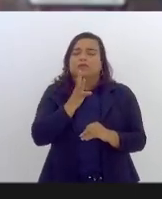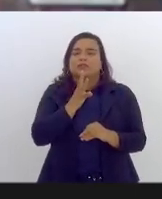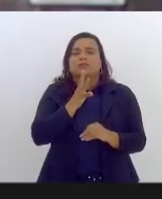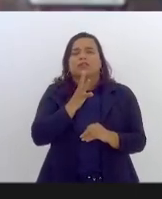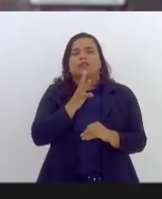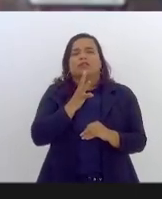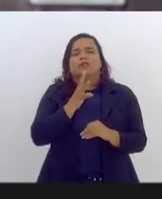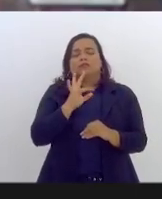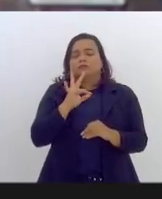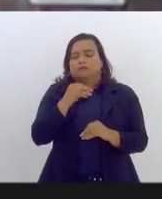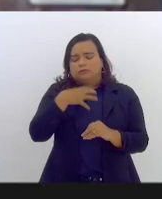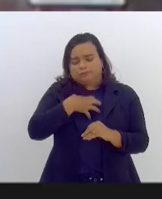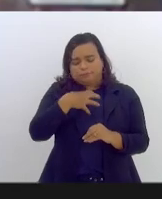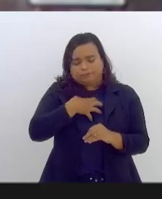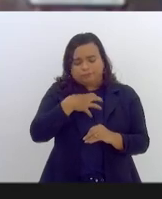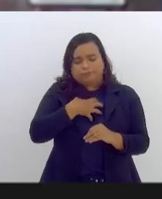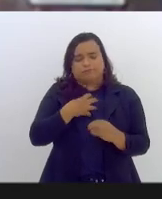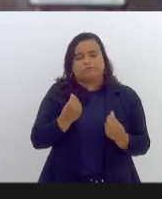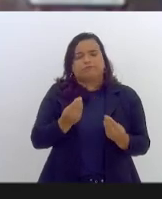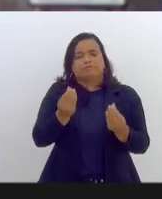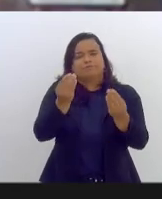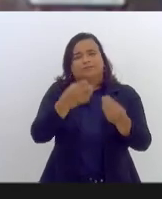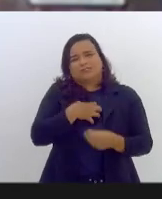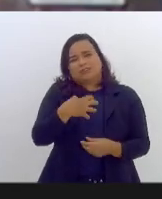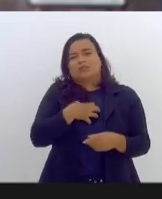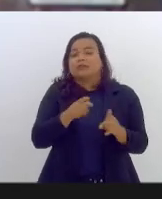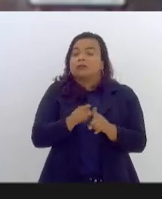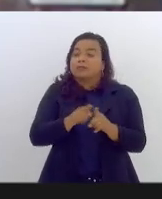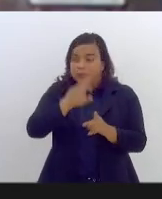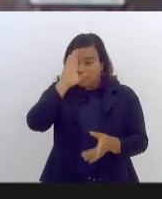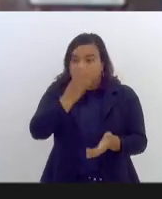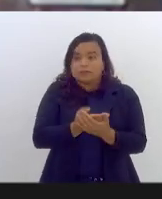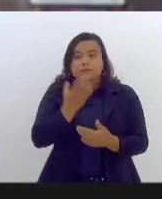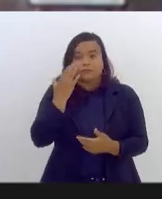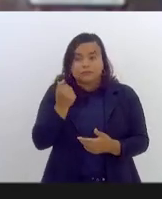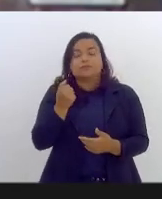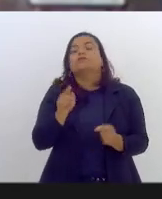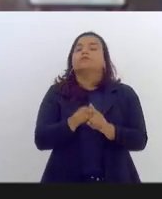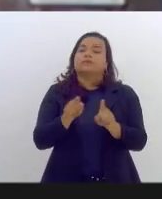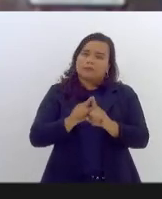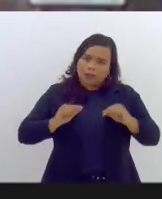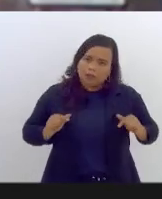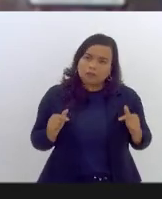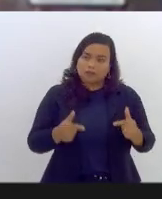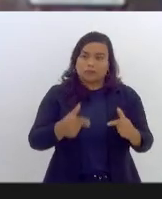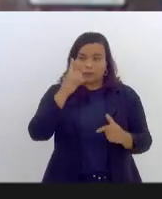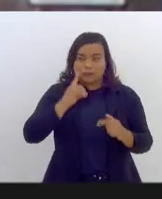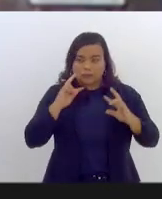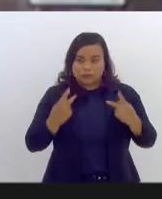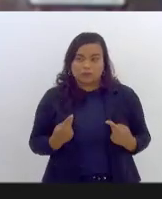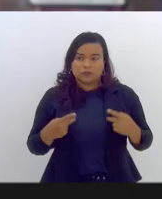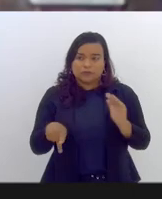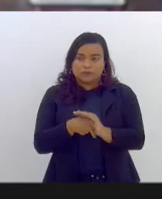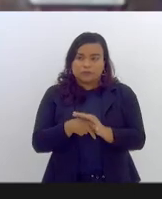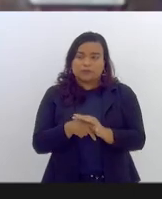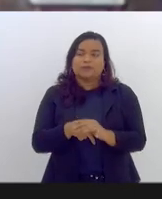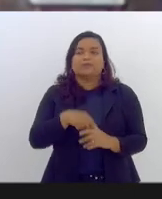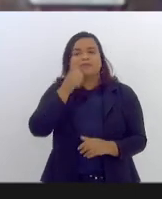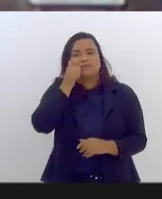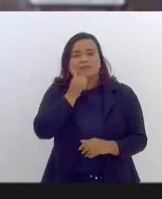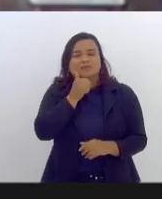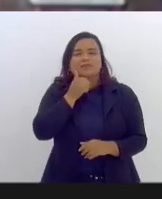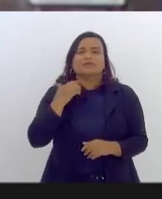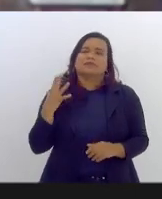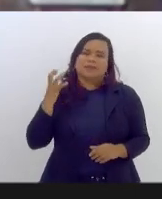que se sensibiliza, que acredita e que atua pelos direitos humanos. Marielle é